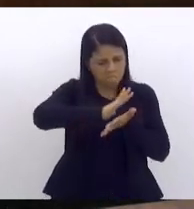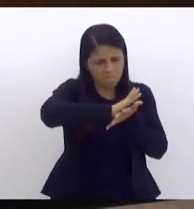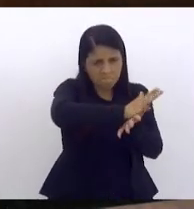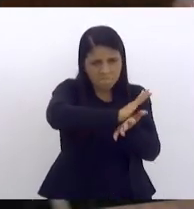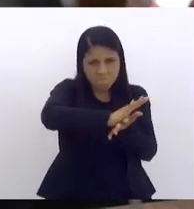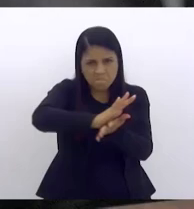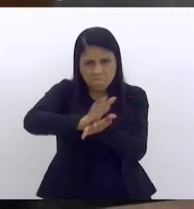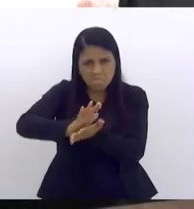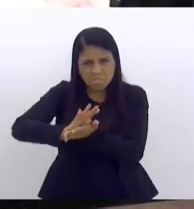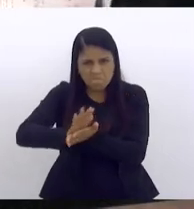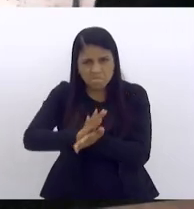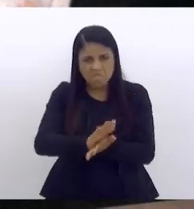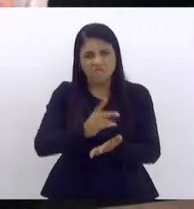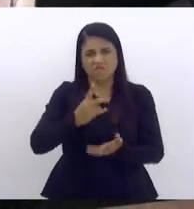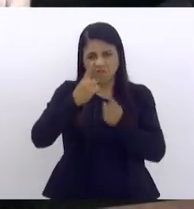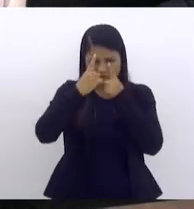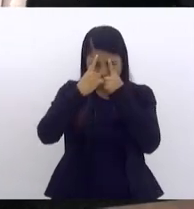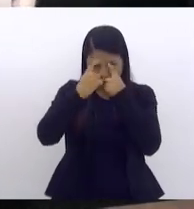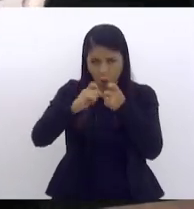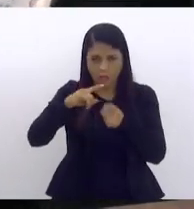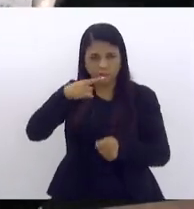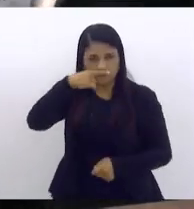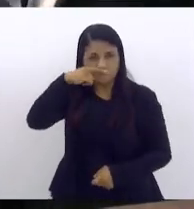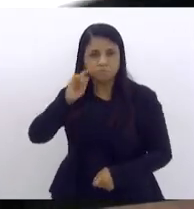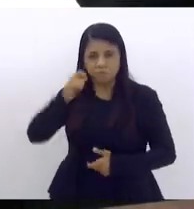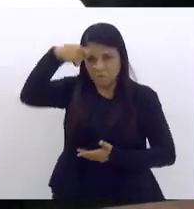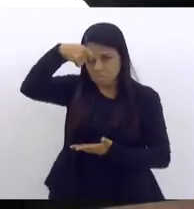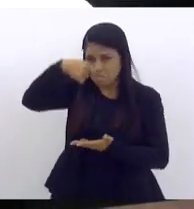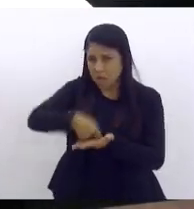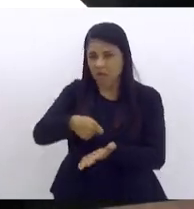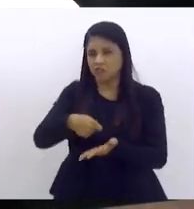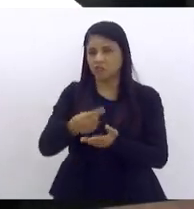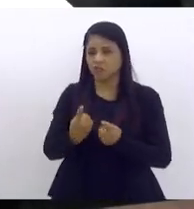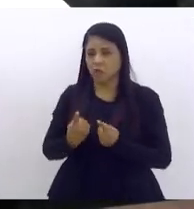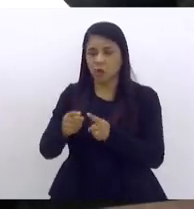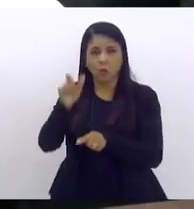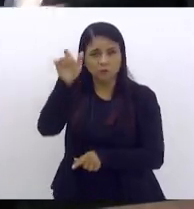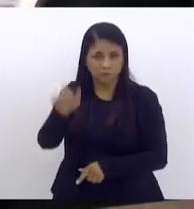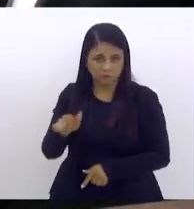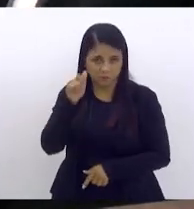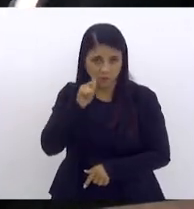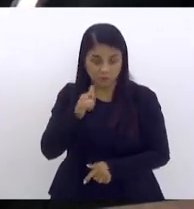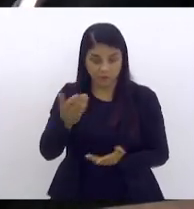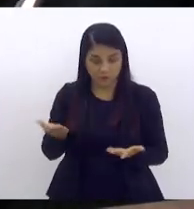preconceituosa, violenta, machista. Agora, em plenário,